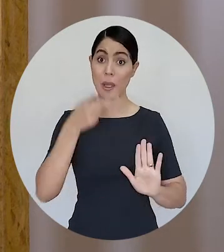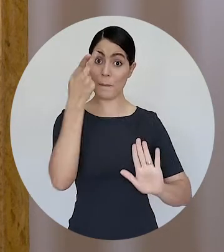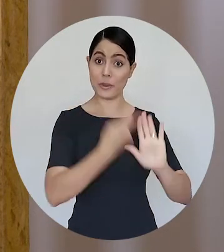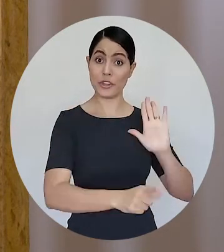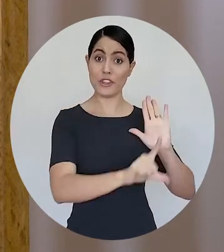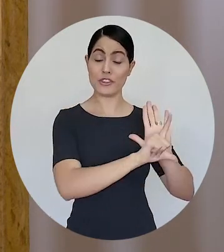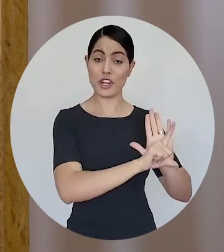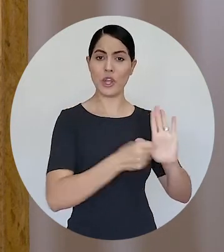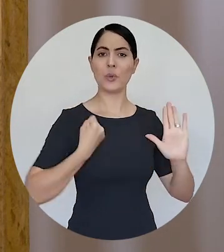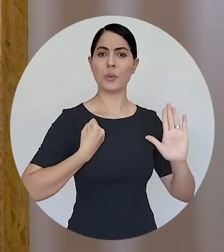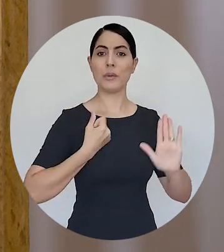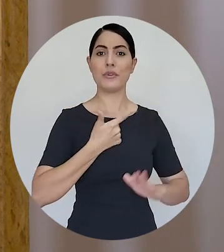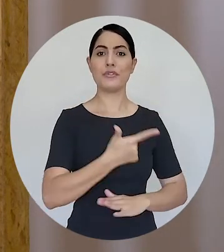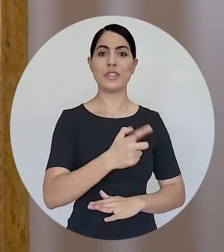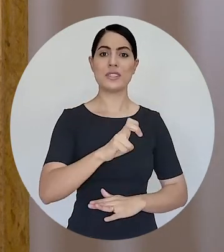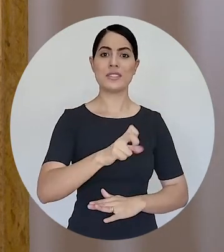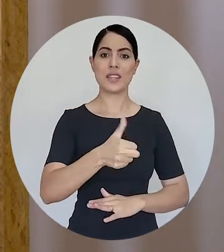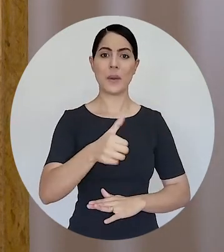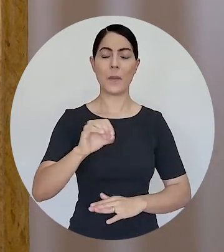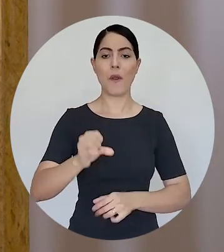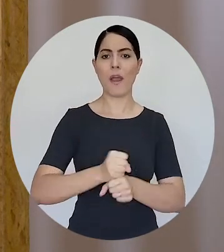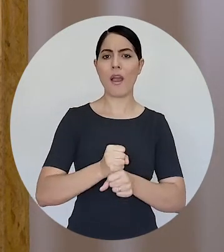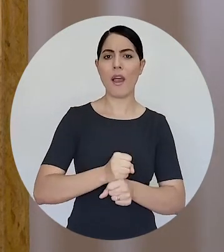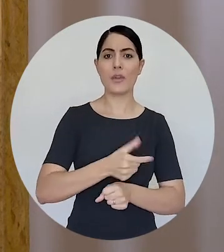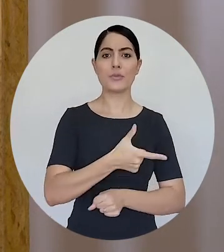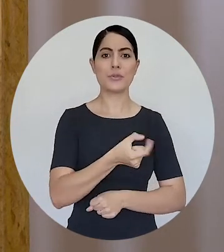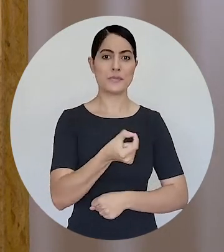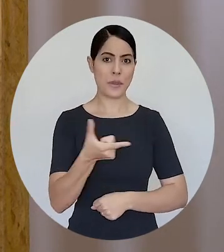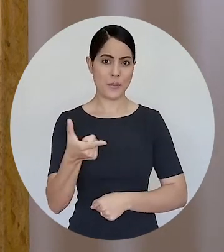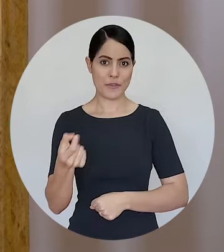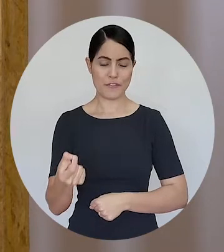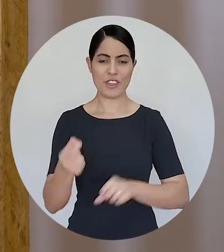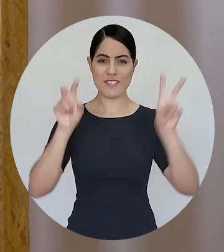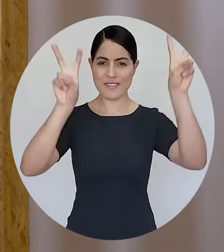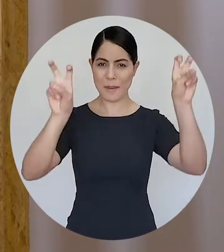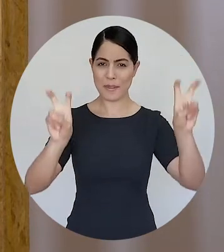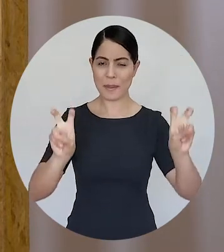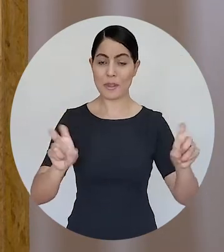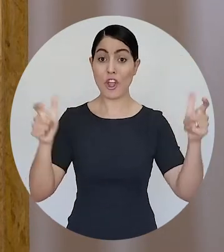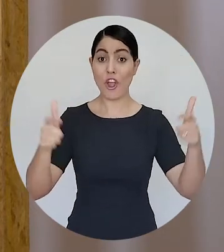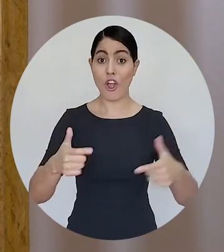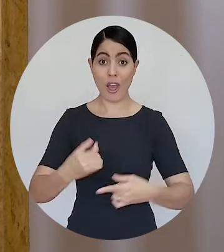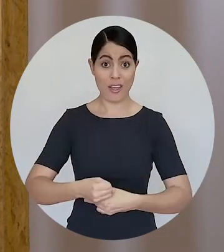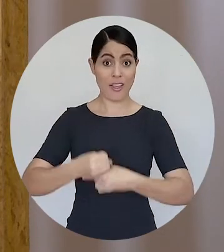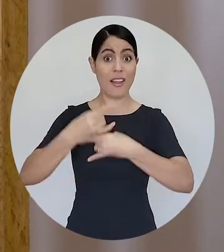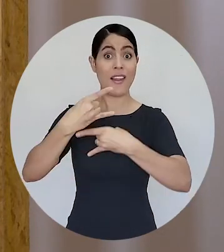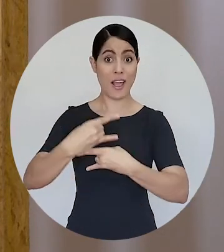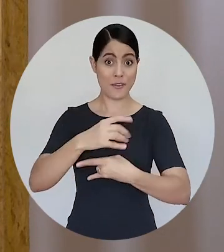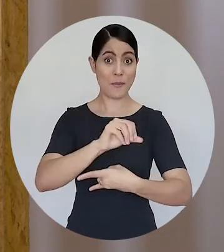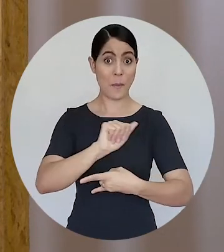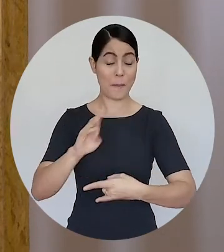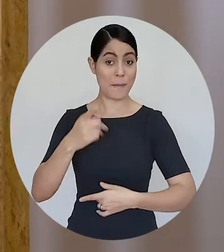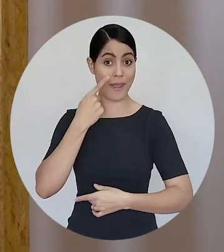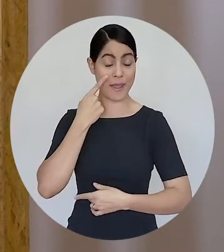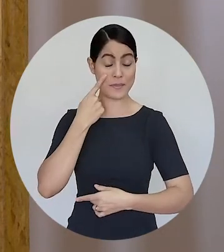recém-aprovado projeto de lei número 2510 de 2020 foi assunto de live promovida pela Ordem. O projeto